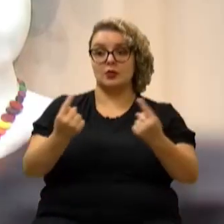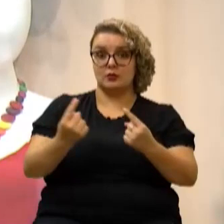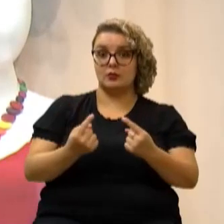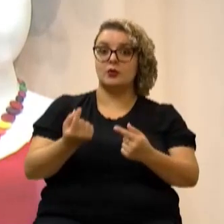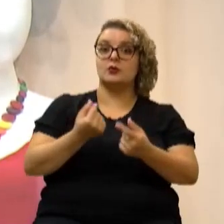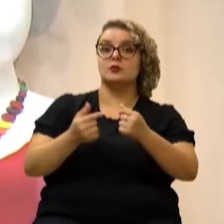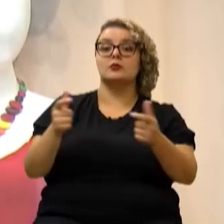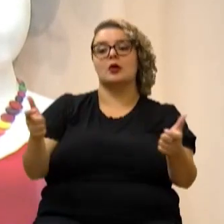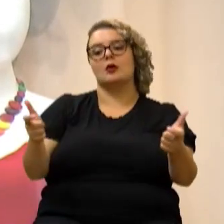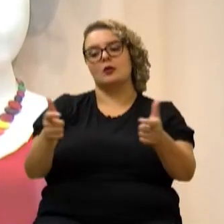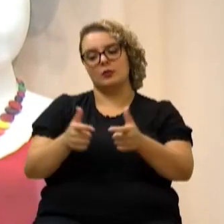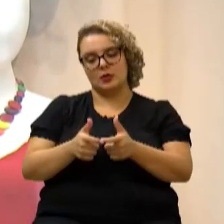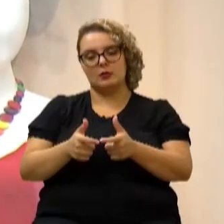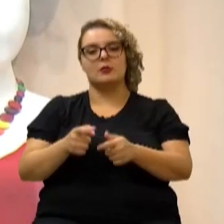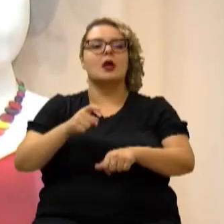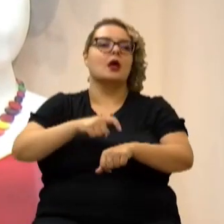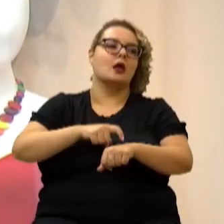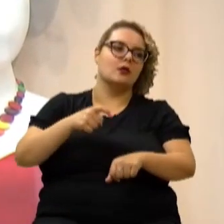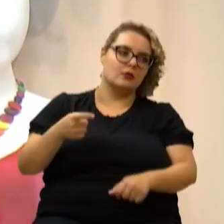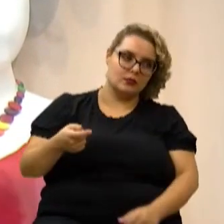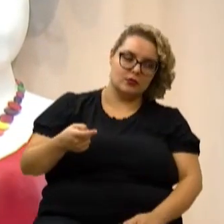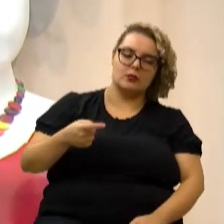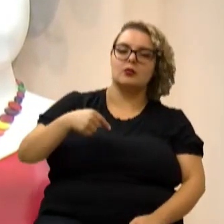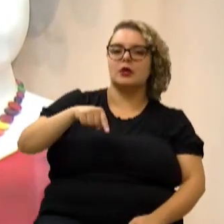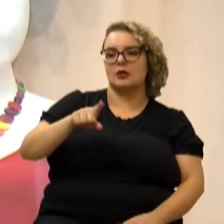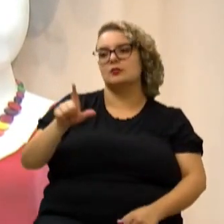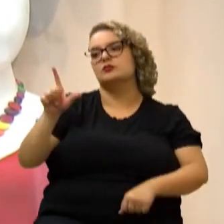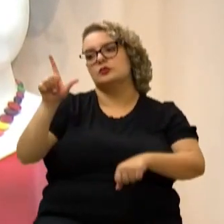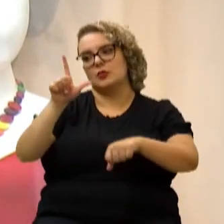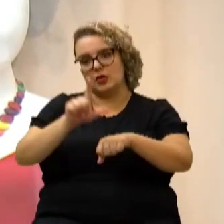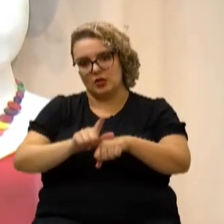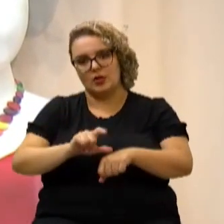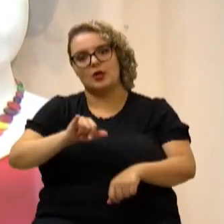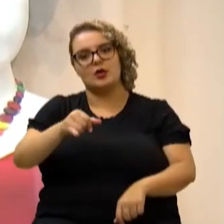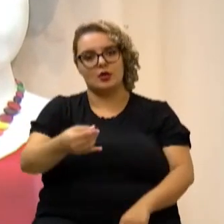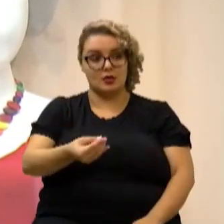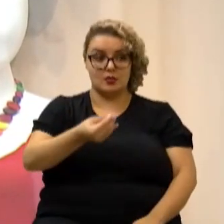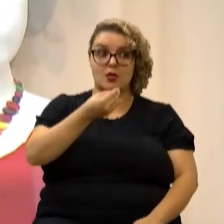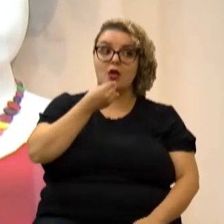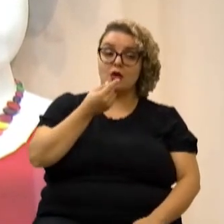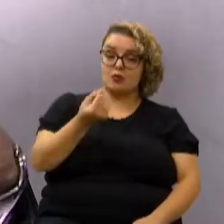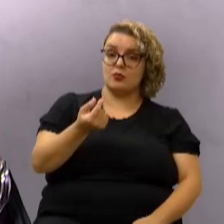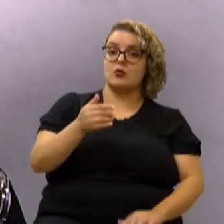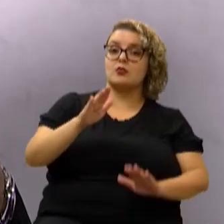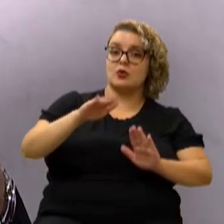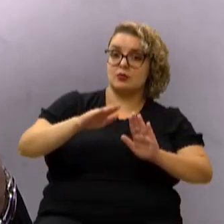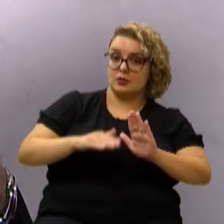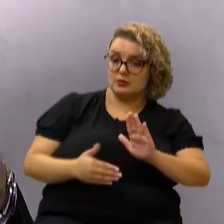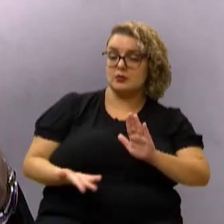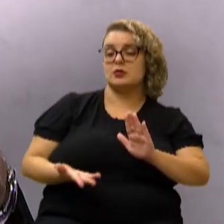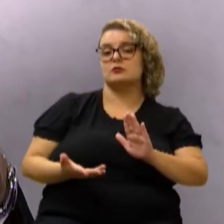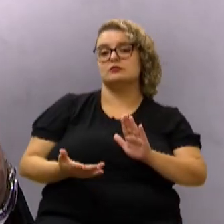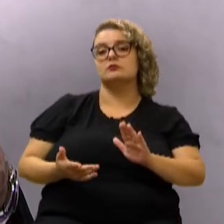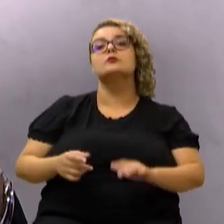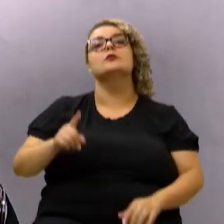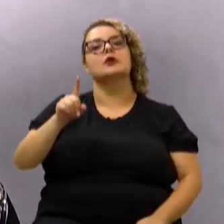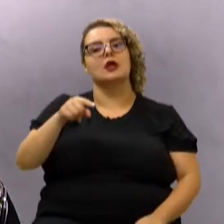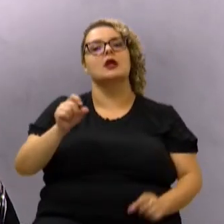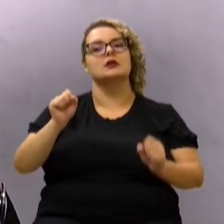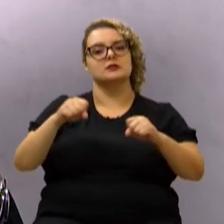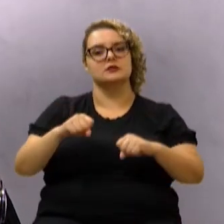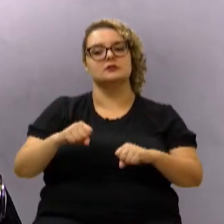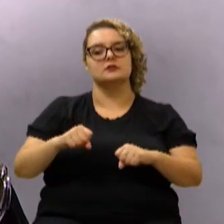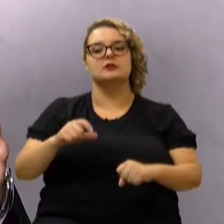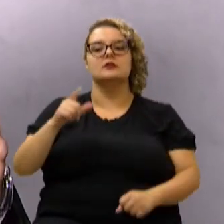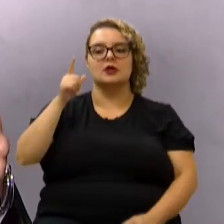gente procurando, os preços abaixo. Então é a hora ali de você ir de fato para a loja, aproveitar os descontos que estão tendo no mercado,